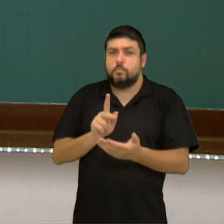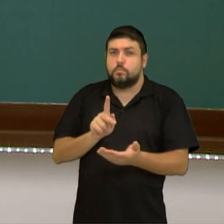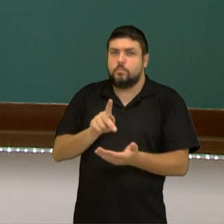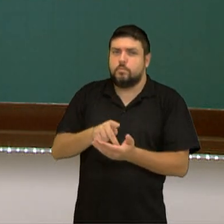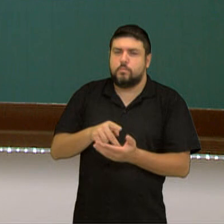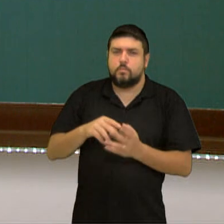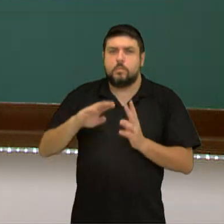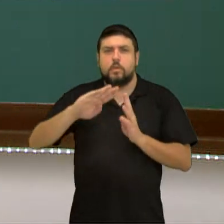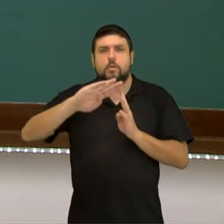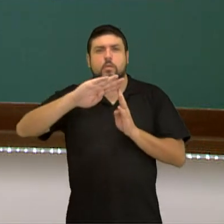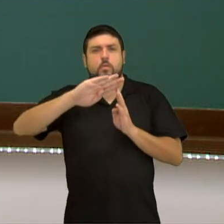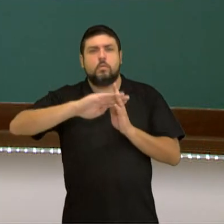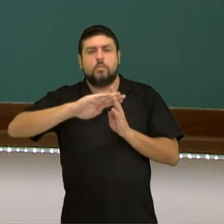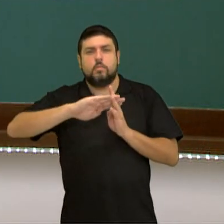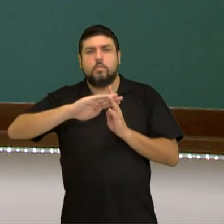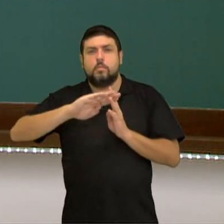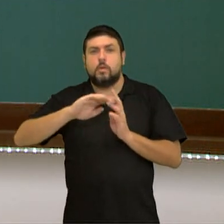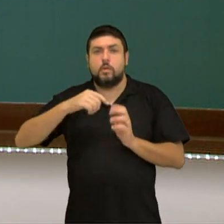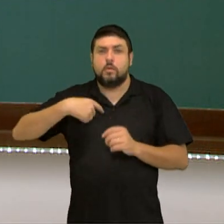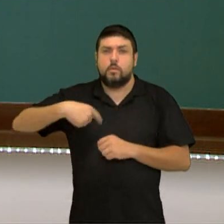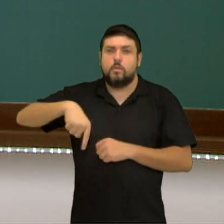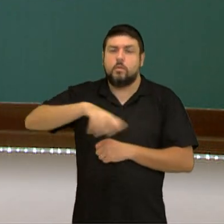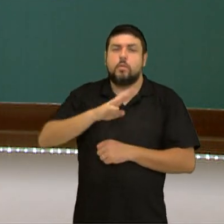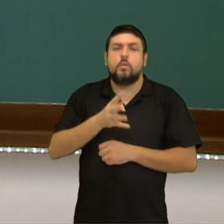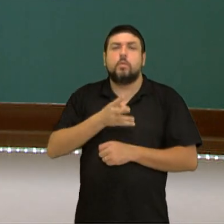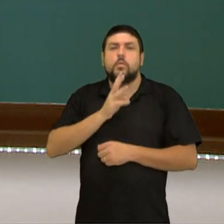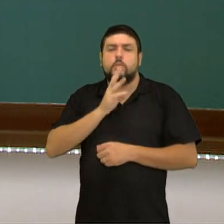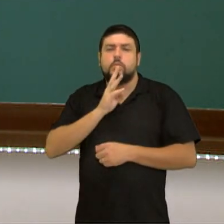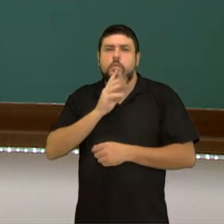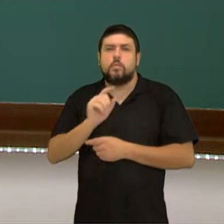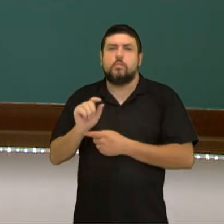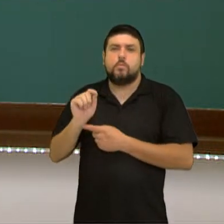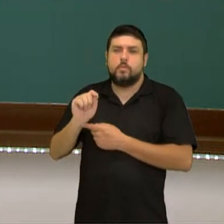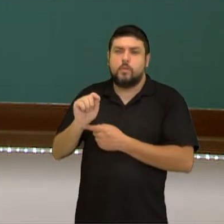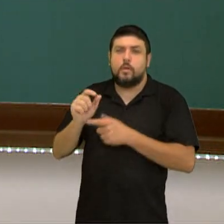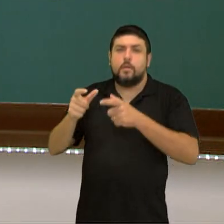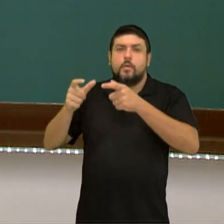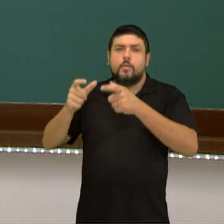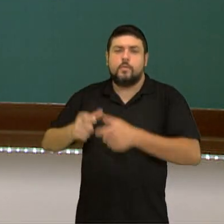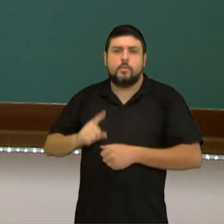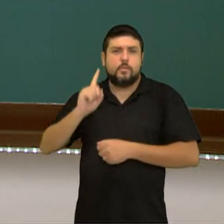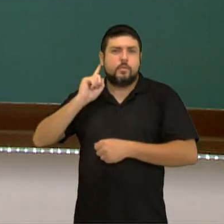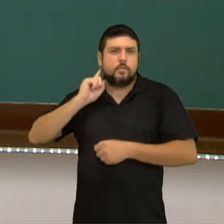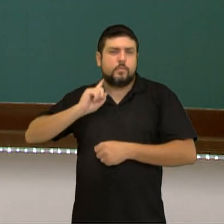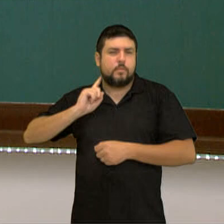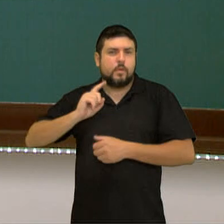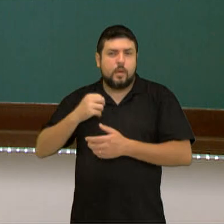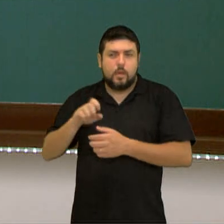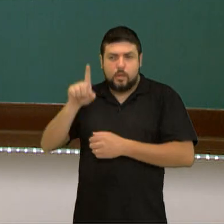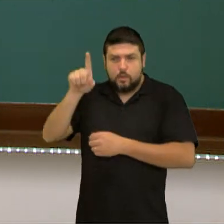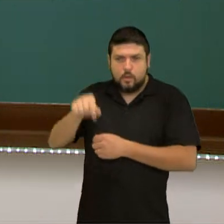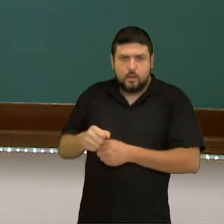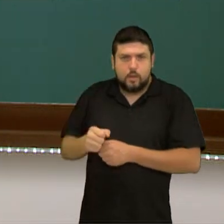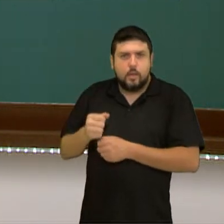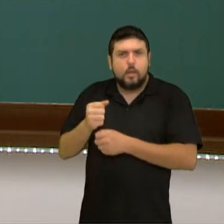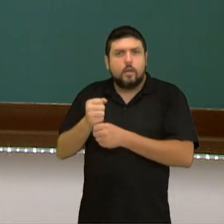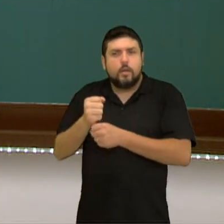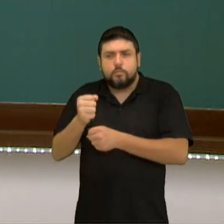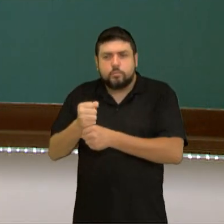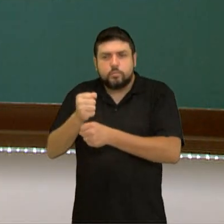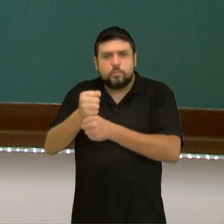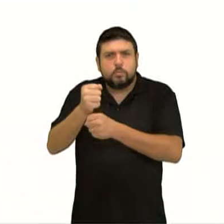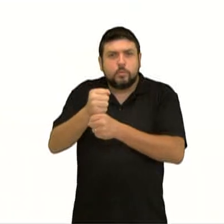conhece tanto, que é o barroco mineiro, que é o surgimento de uma arquitetura genuinamente brasileira,